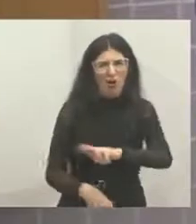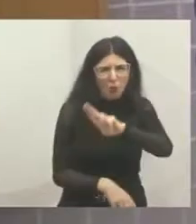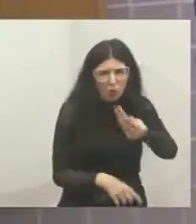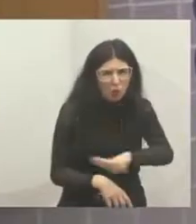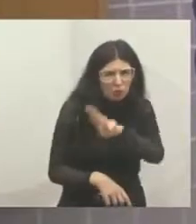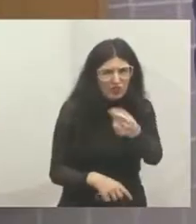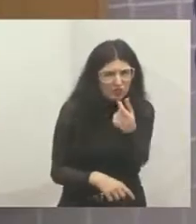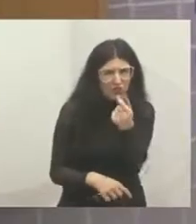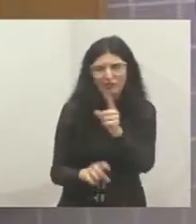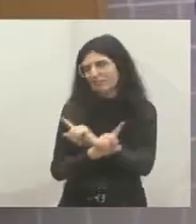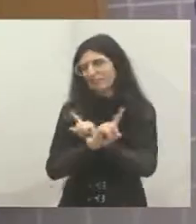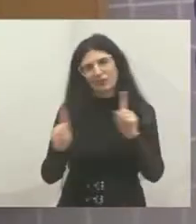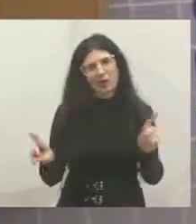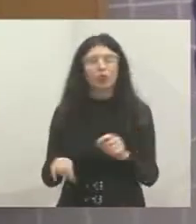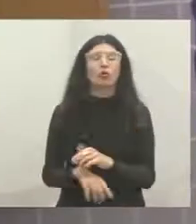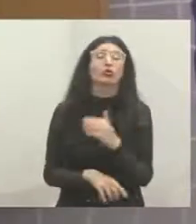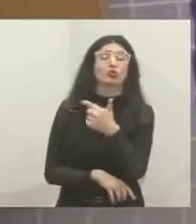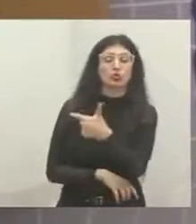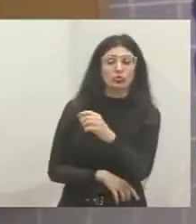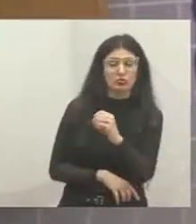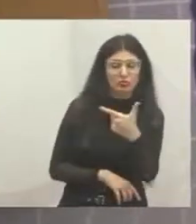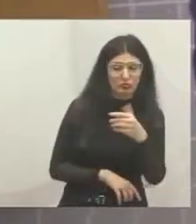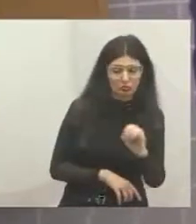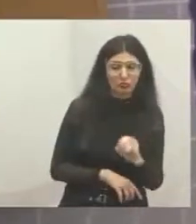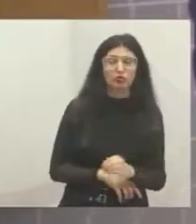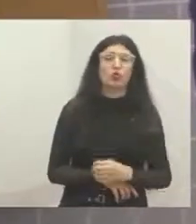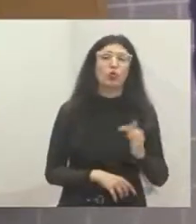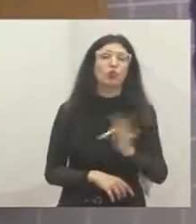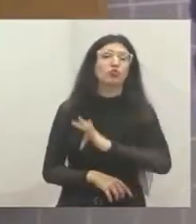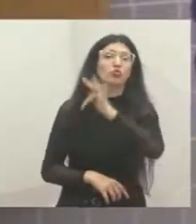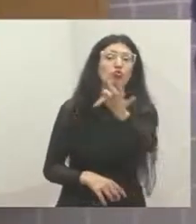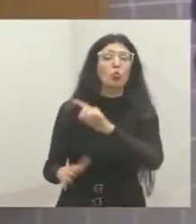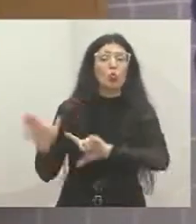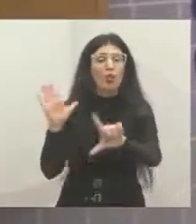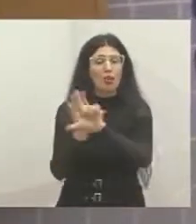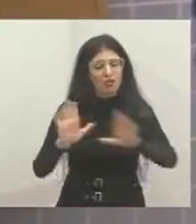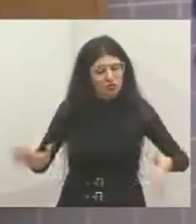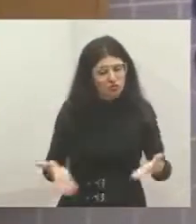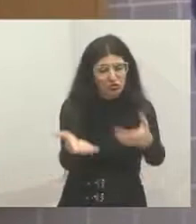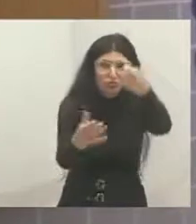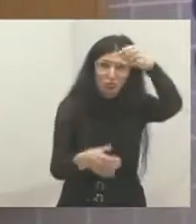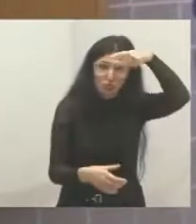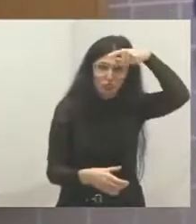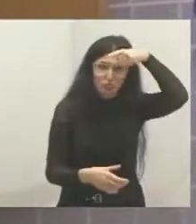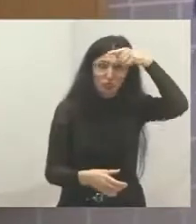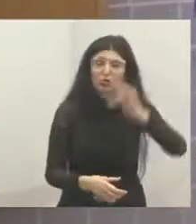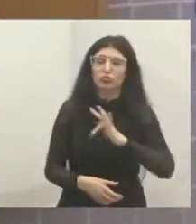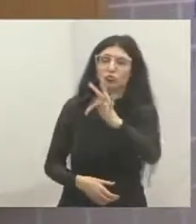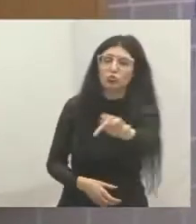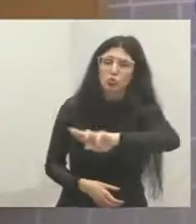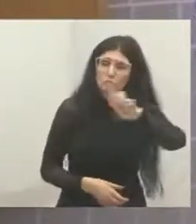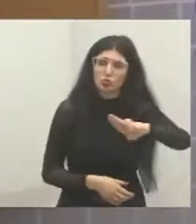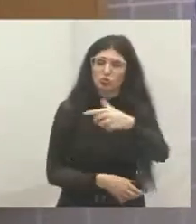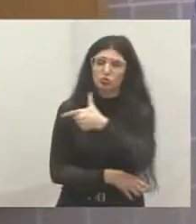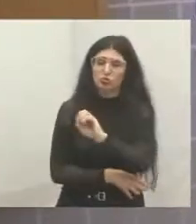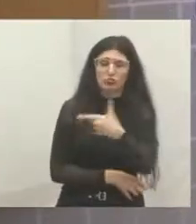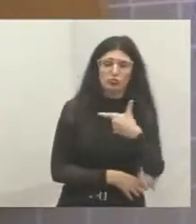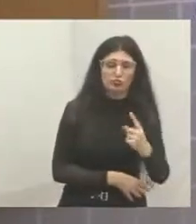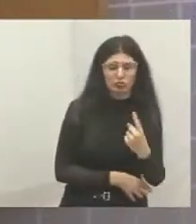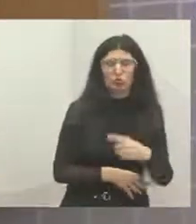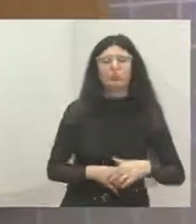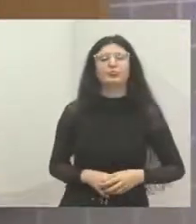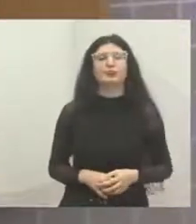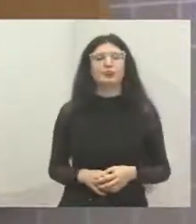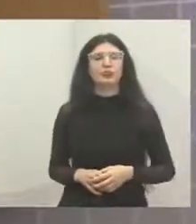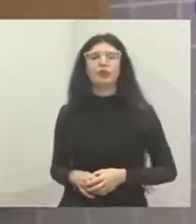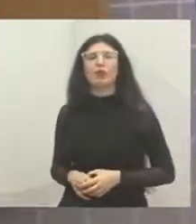financeiro de 2020 será acrescentado na LOA 2021 para andamento dos projetos conforme liberação da Fundação